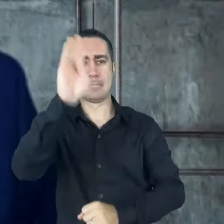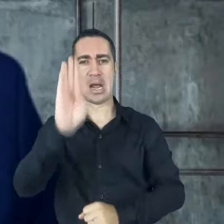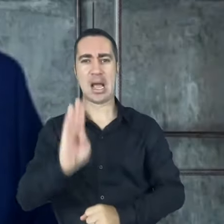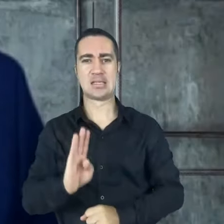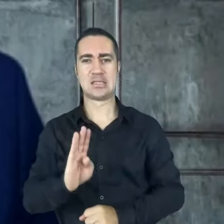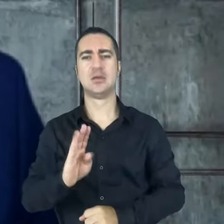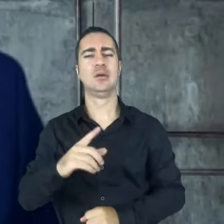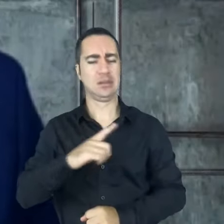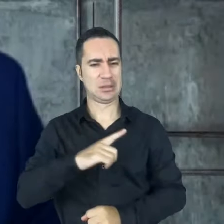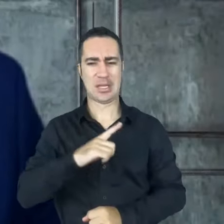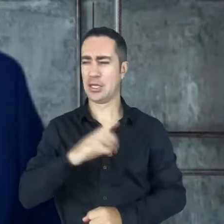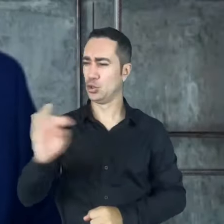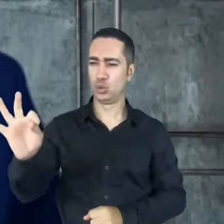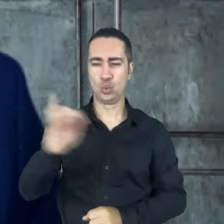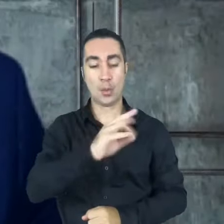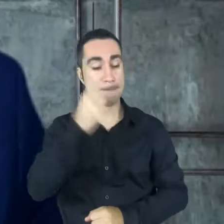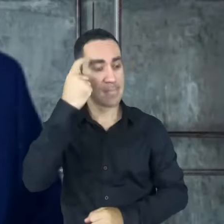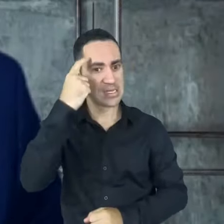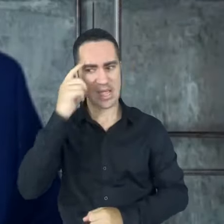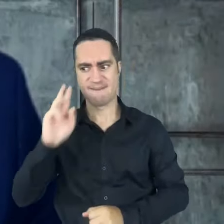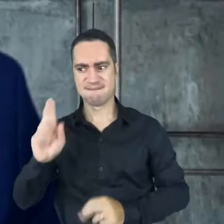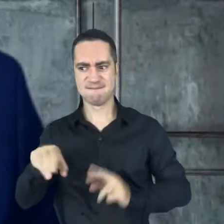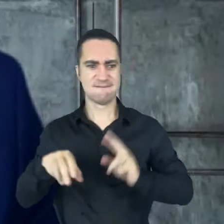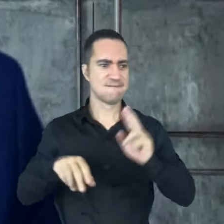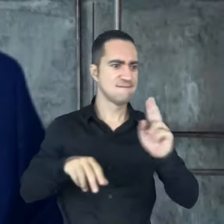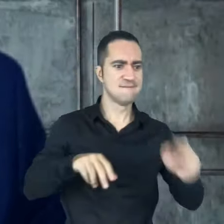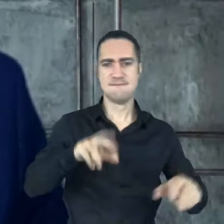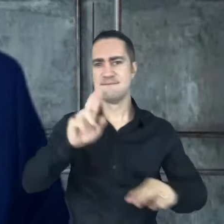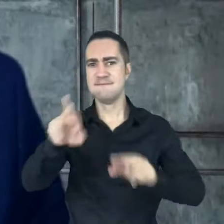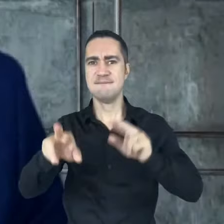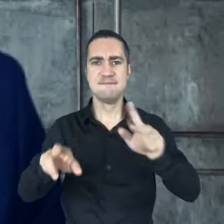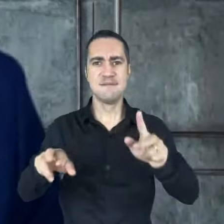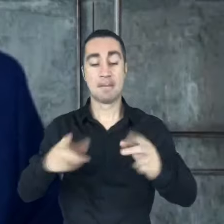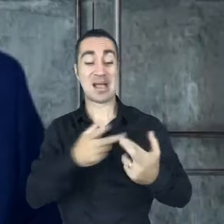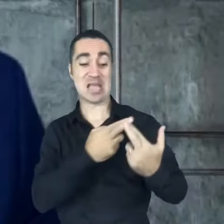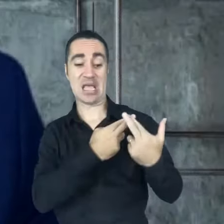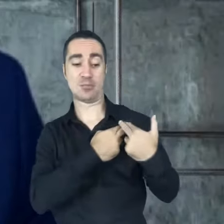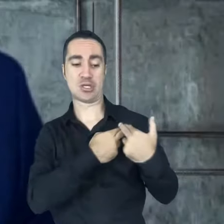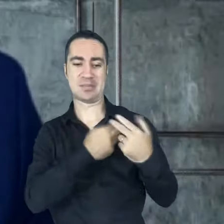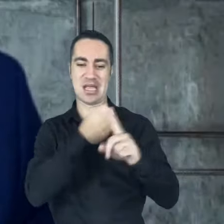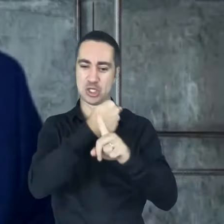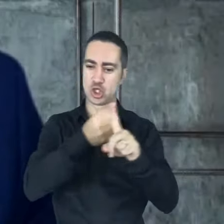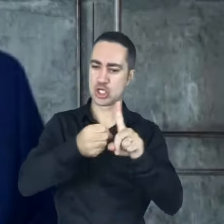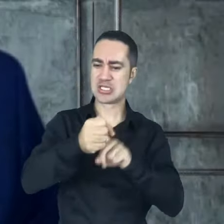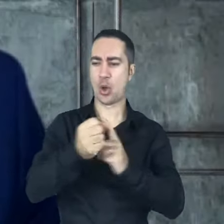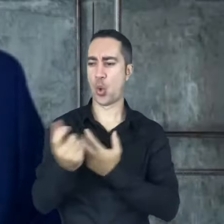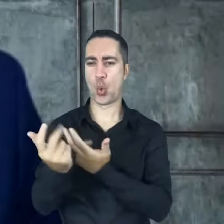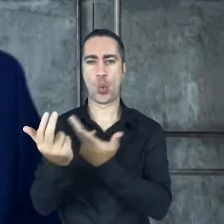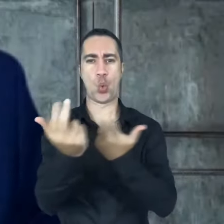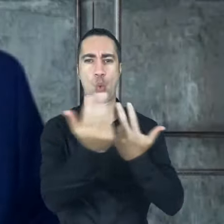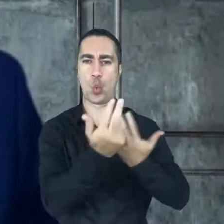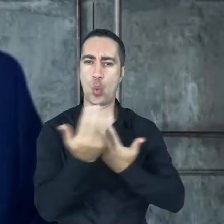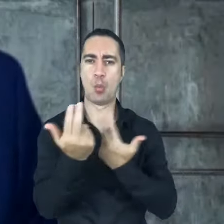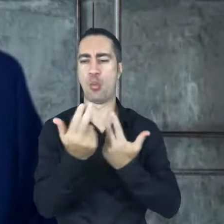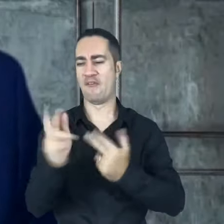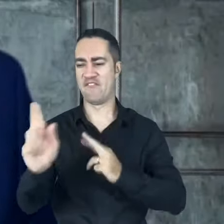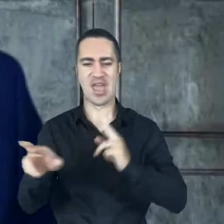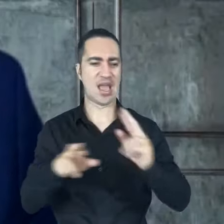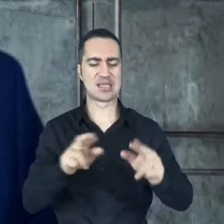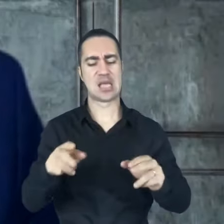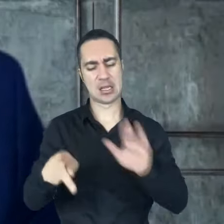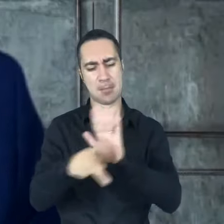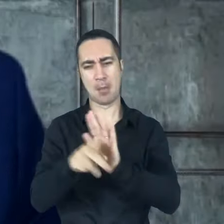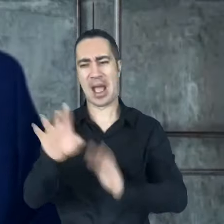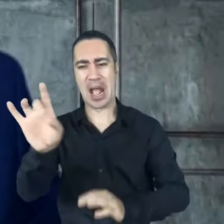coisas, mas do princípio da responsabilidade comum, porém diferenciada, tá? Então, isso